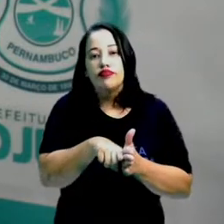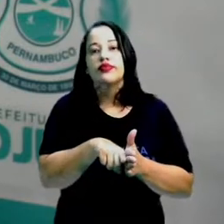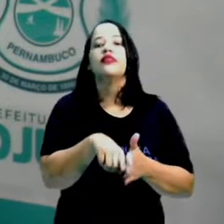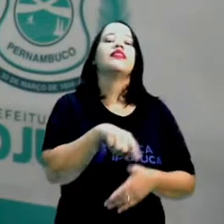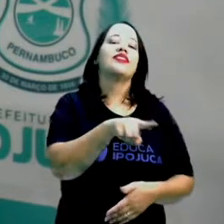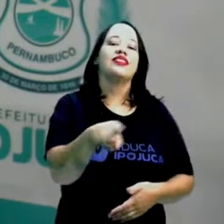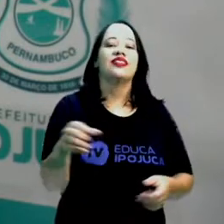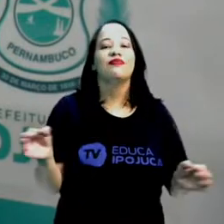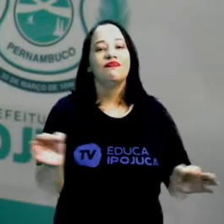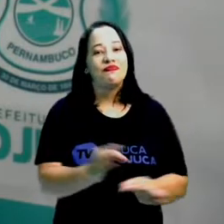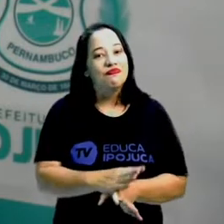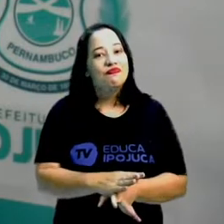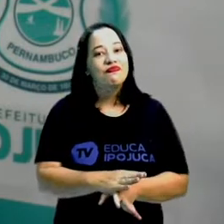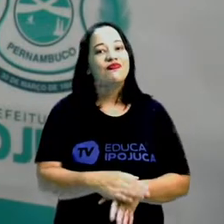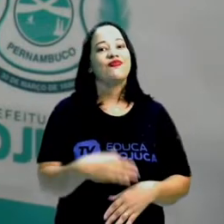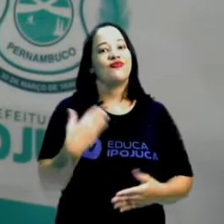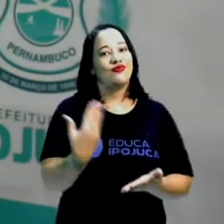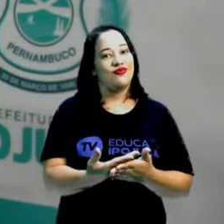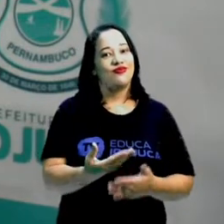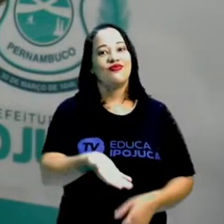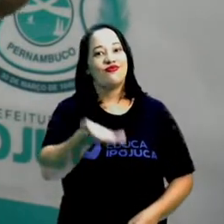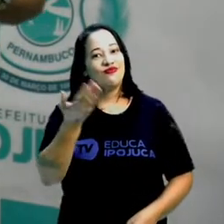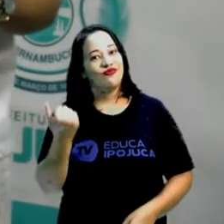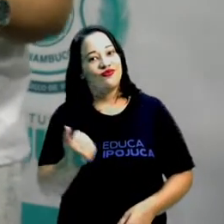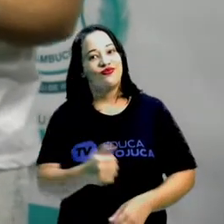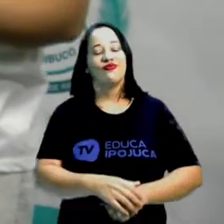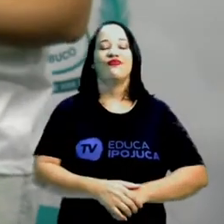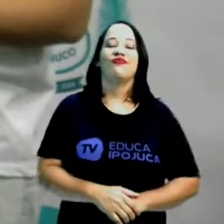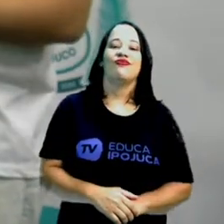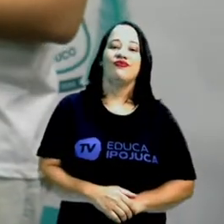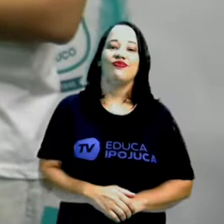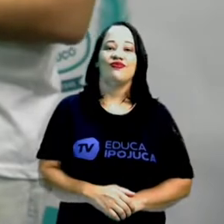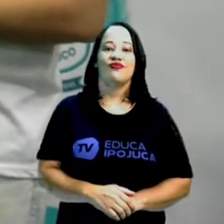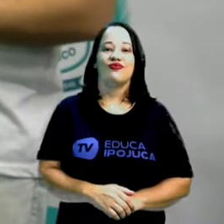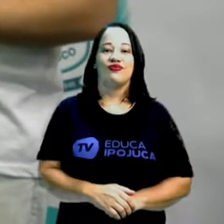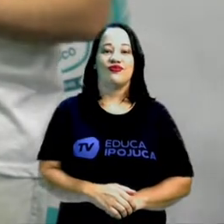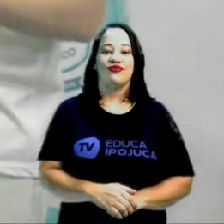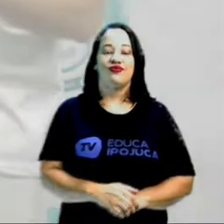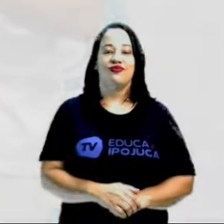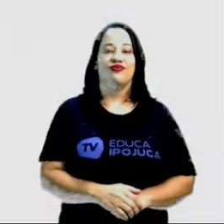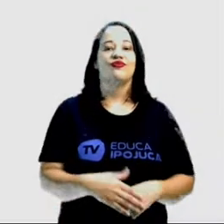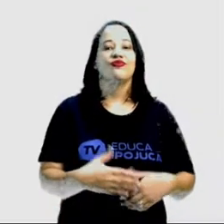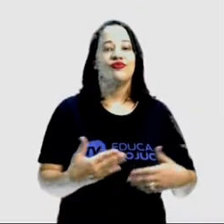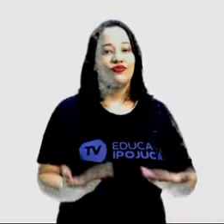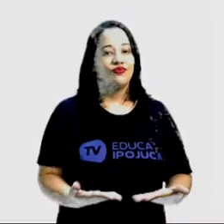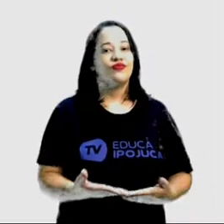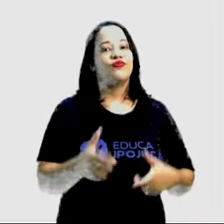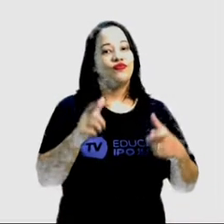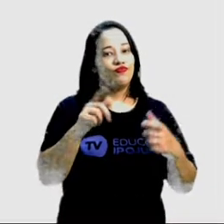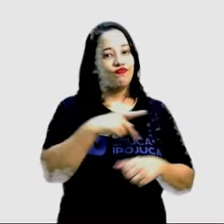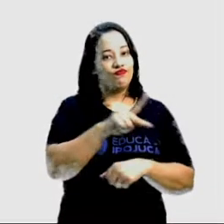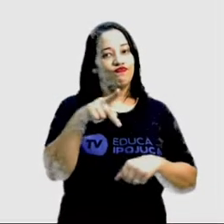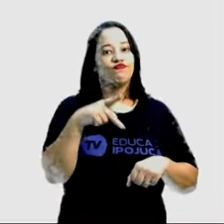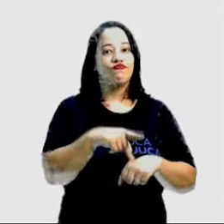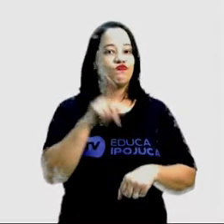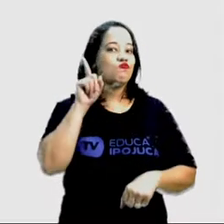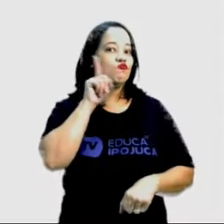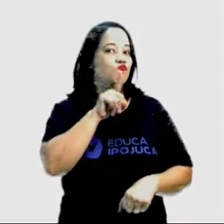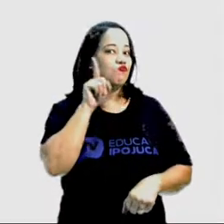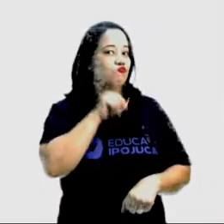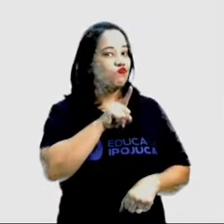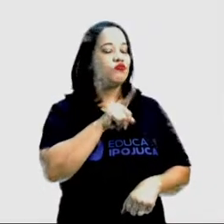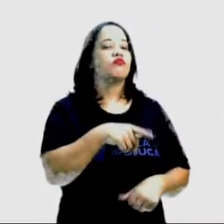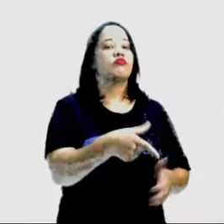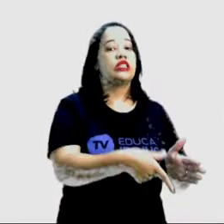estão prontos para aula vamos lá então vamos lá e os Estados Unidos antes da